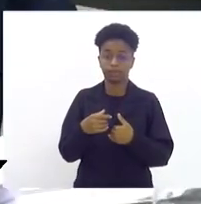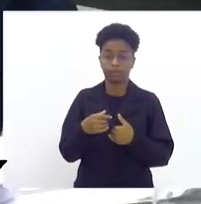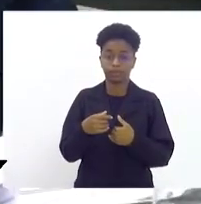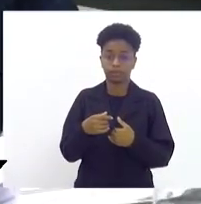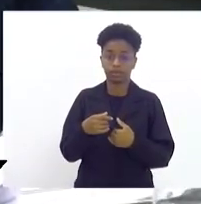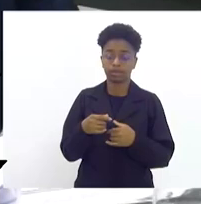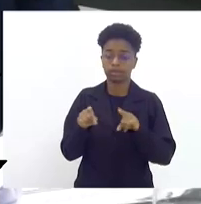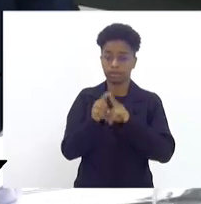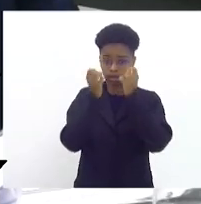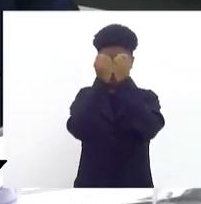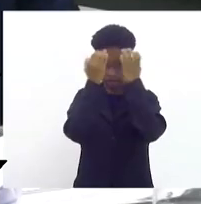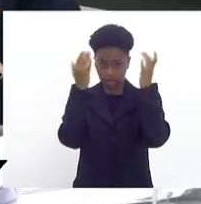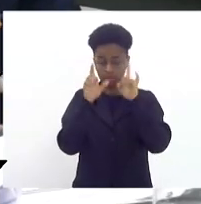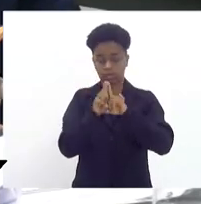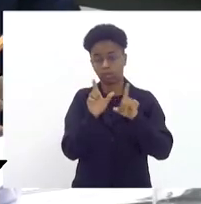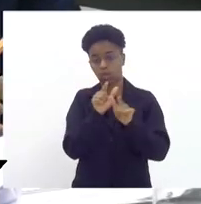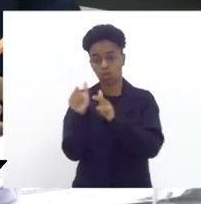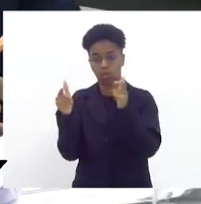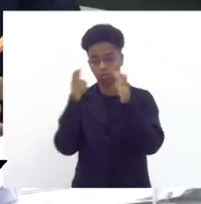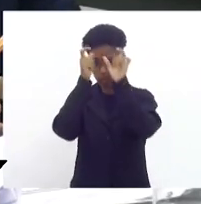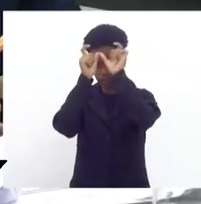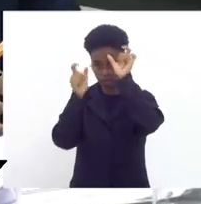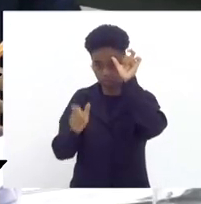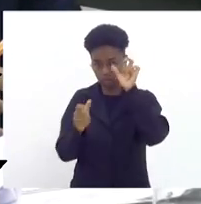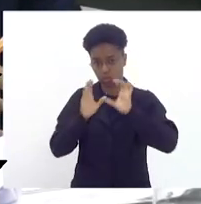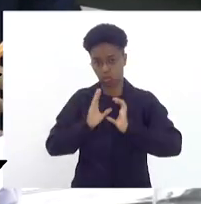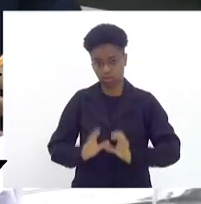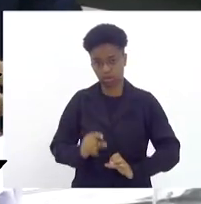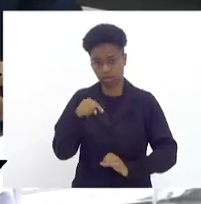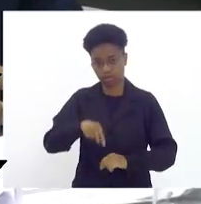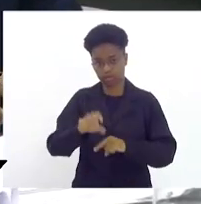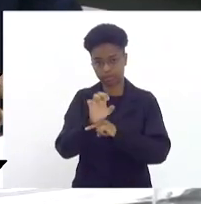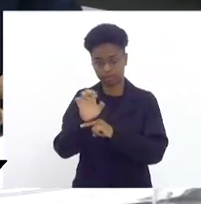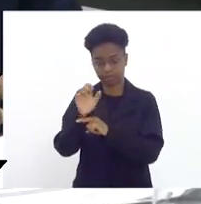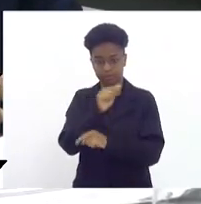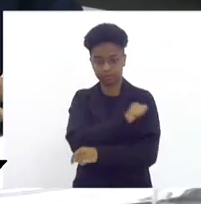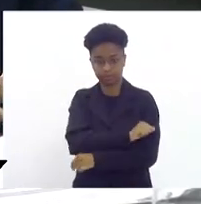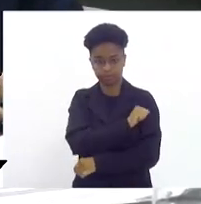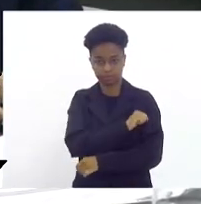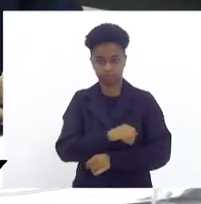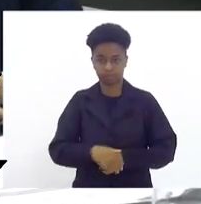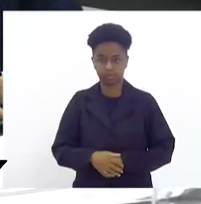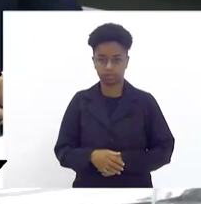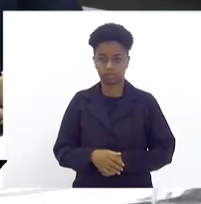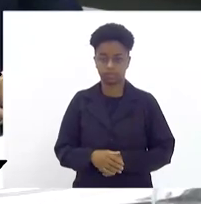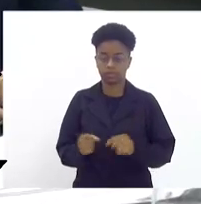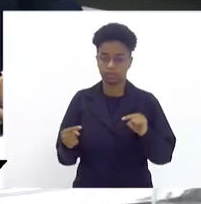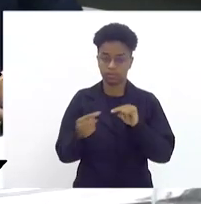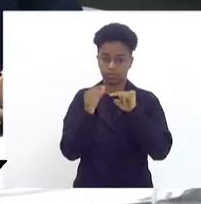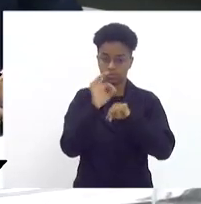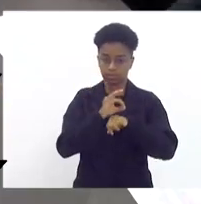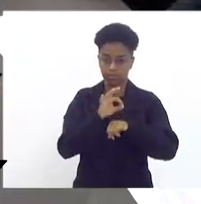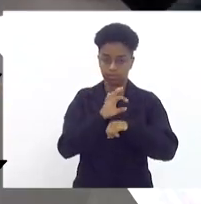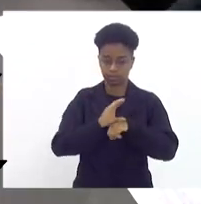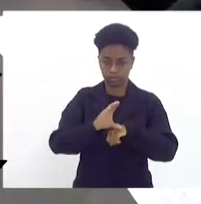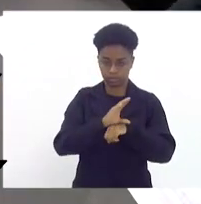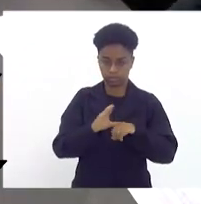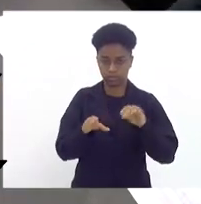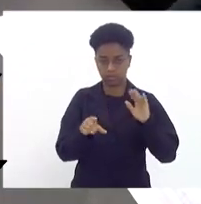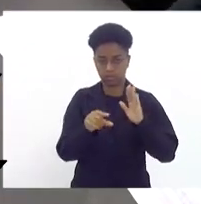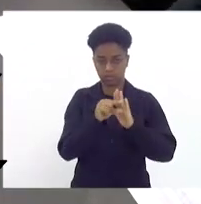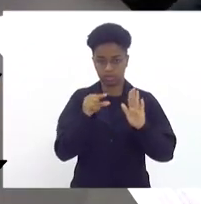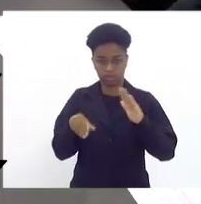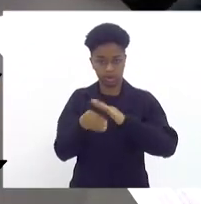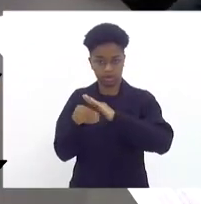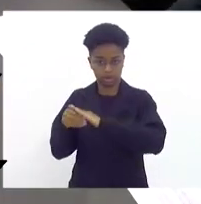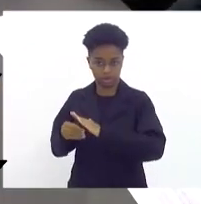TDAH e outros transtornos de comportamento no estado do Rio de Janeiro. parecer pela constitucionalidade com emendas.